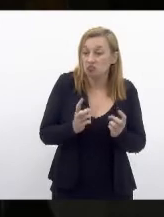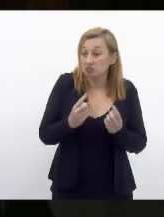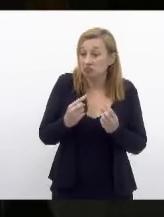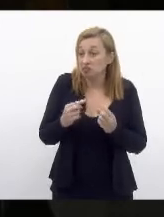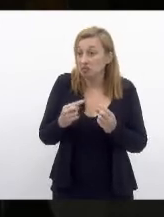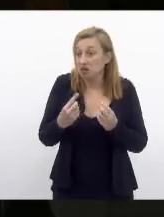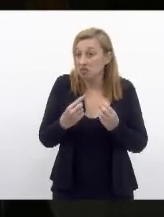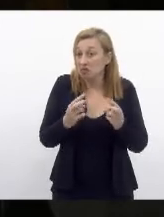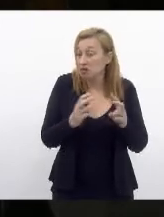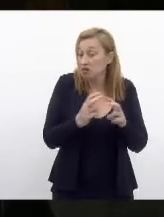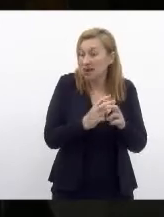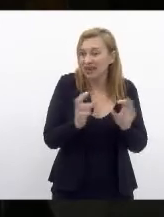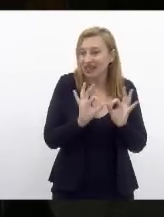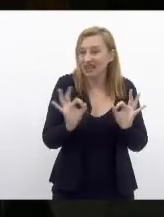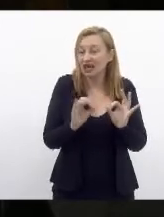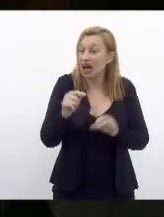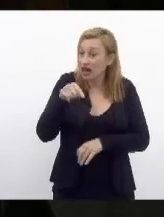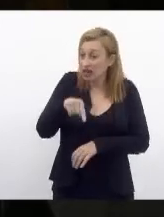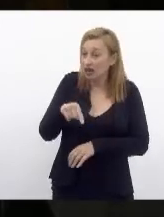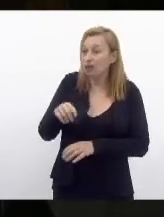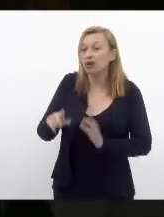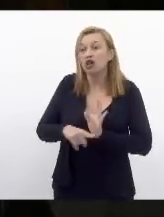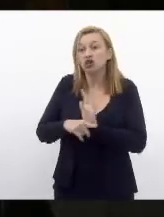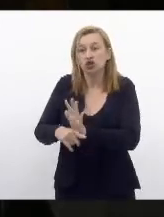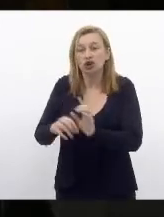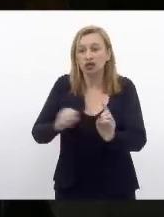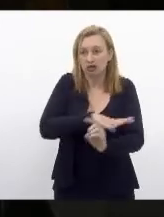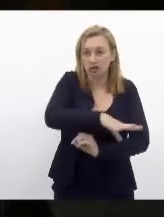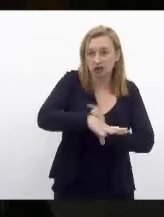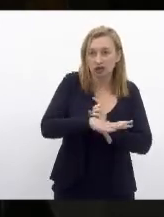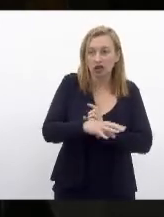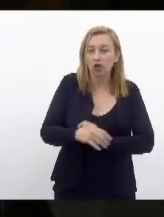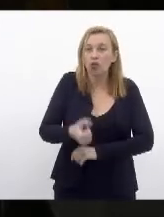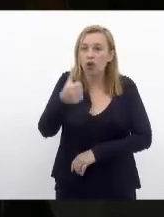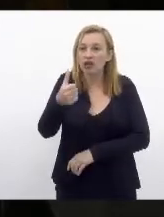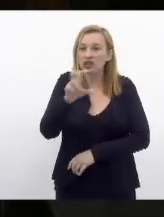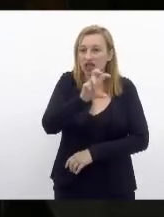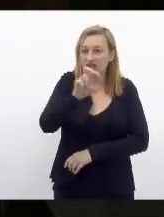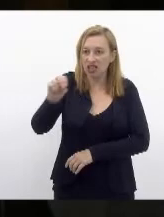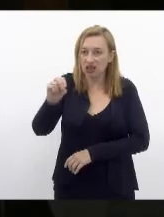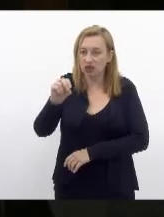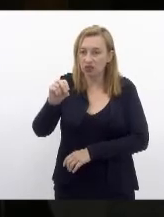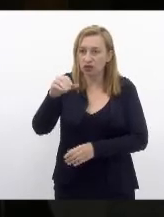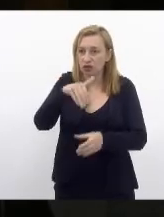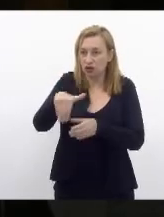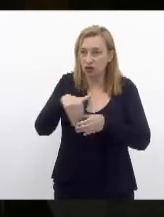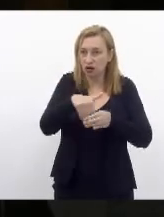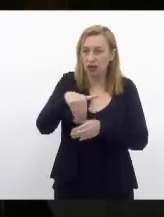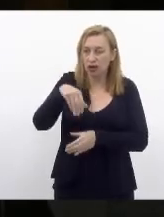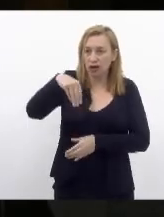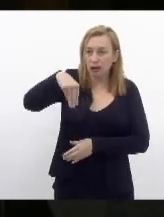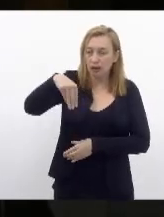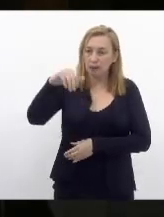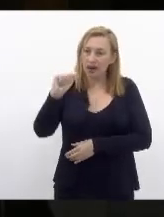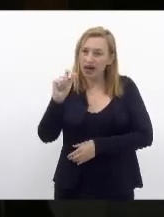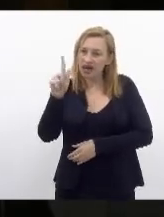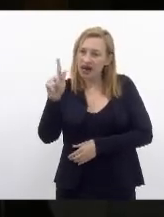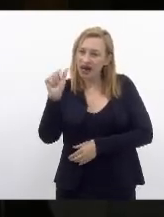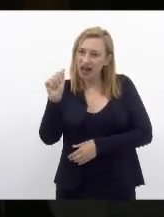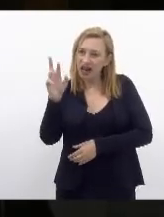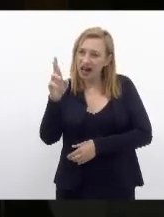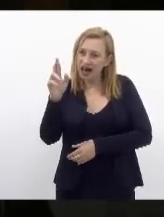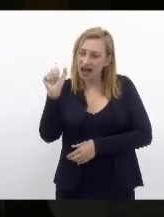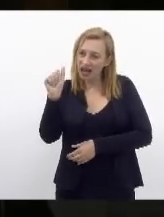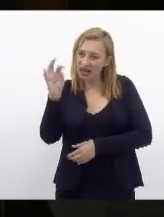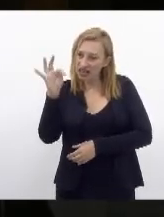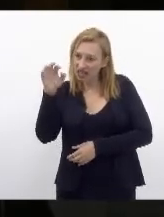estamos aqui para contribuir com a sociedade. Eu tive quase 500 votos em Mangaratiba. Tive um pouco menos